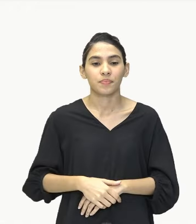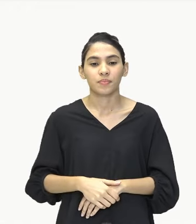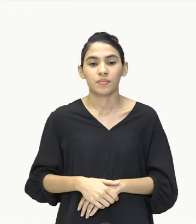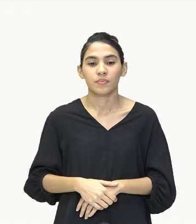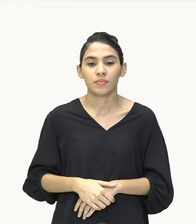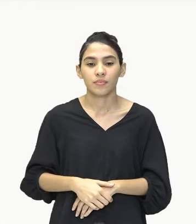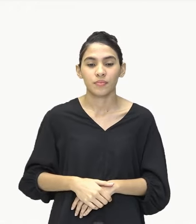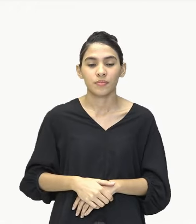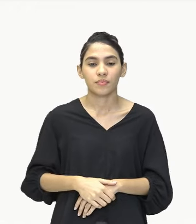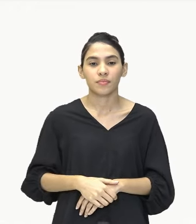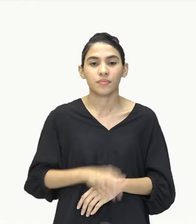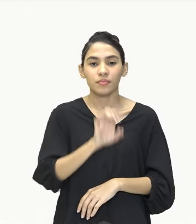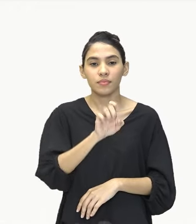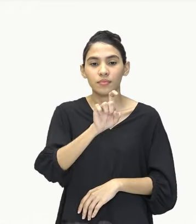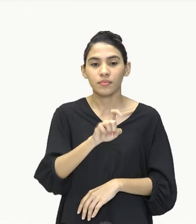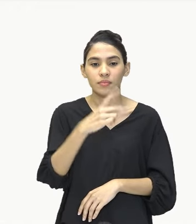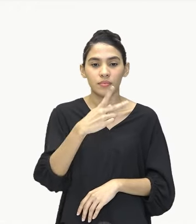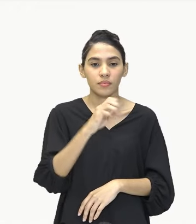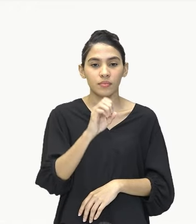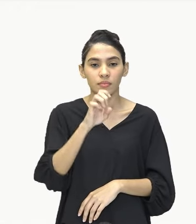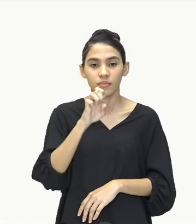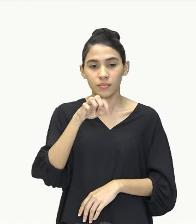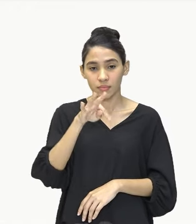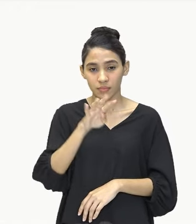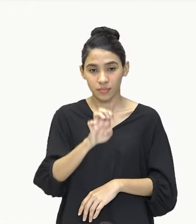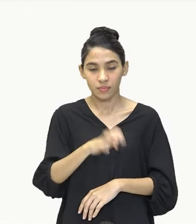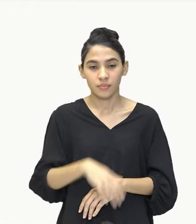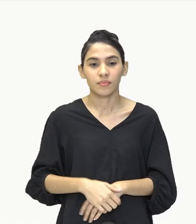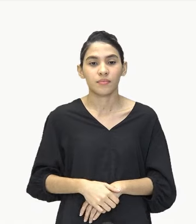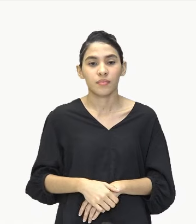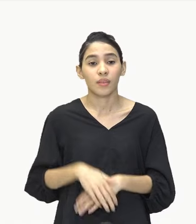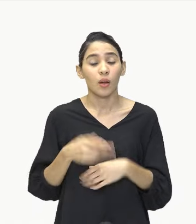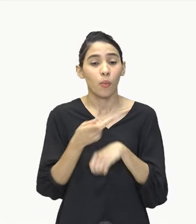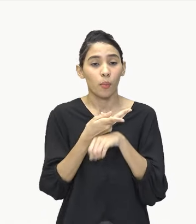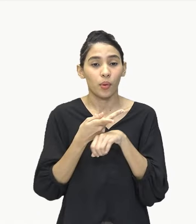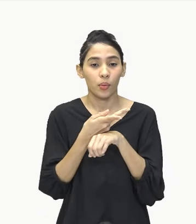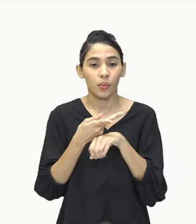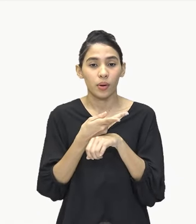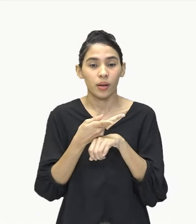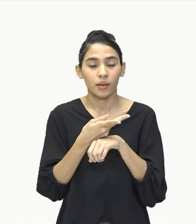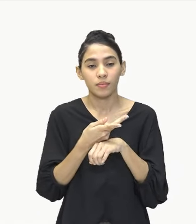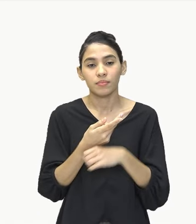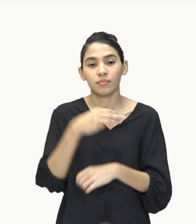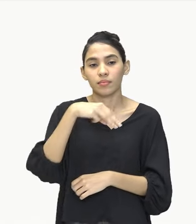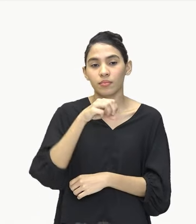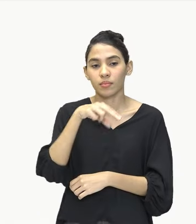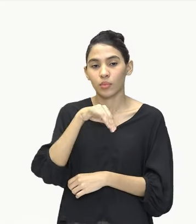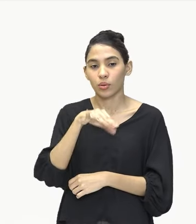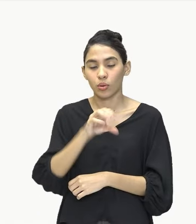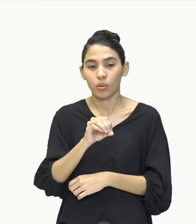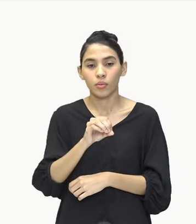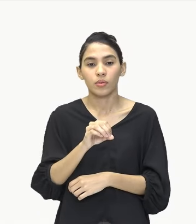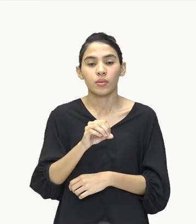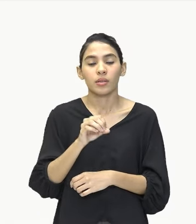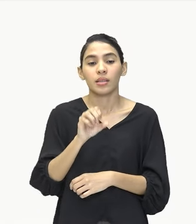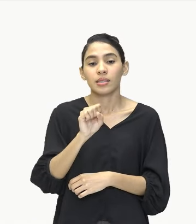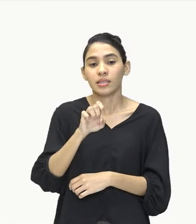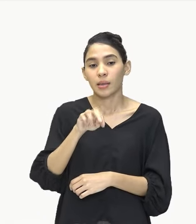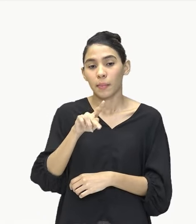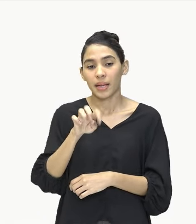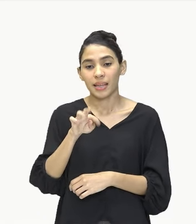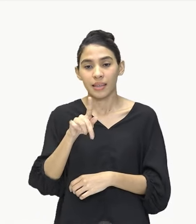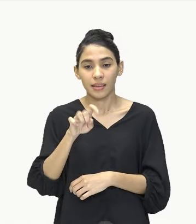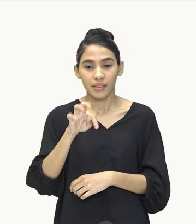o expoente. Então, vamos à caça de monômios aí semelhantes, certo? O primeiro eu tenho